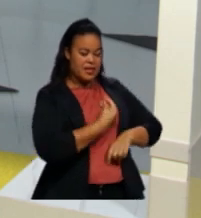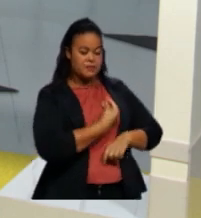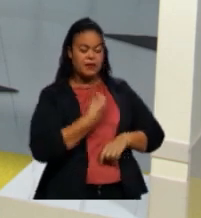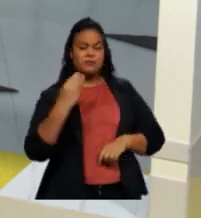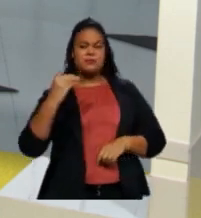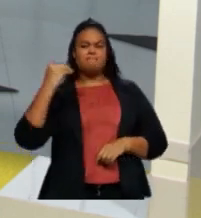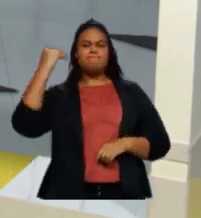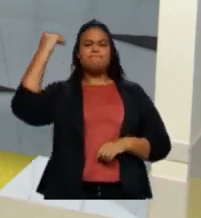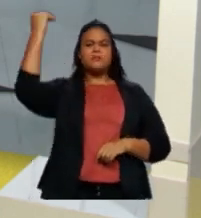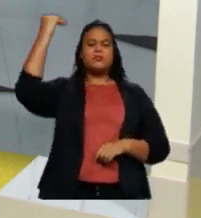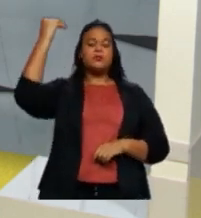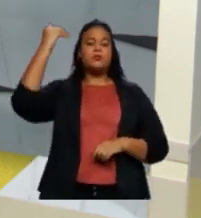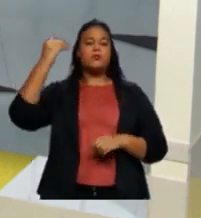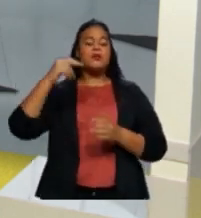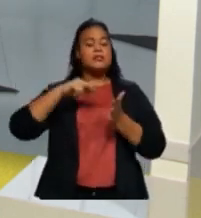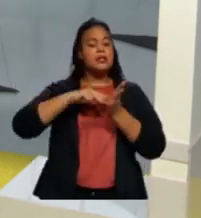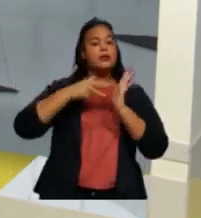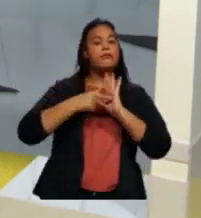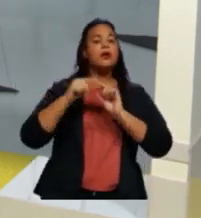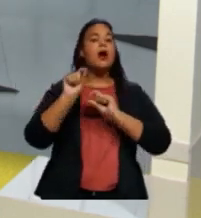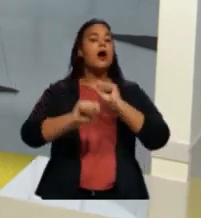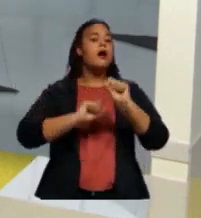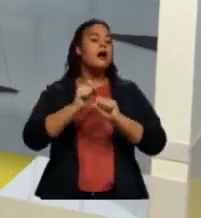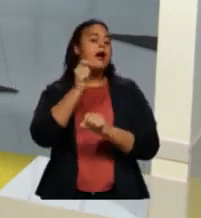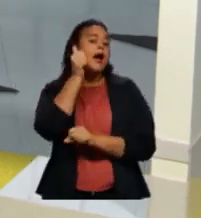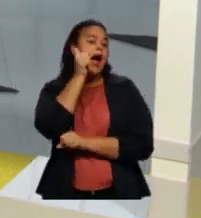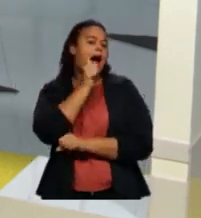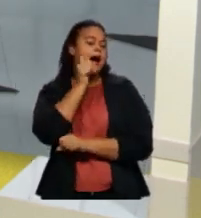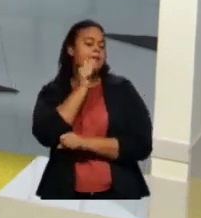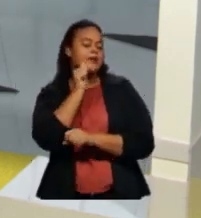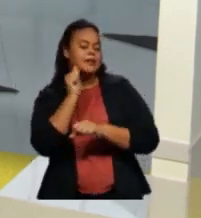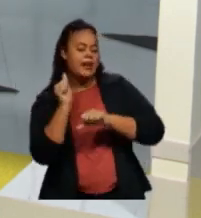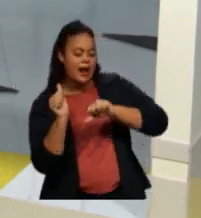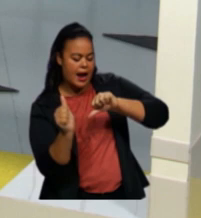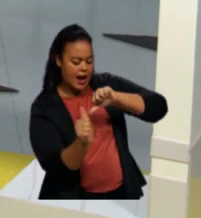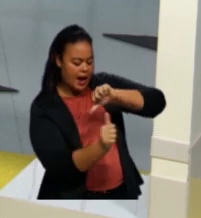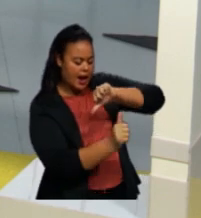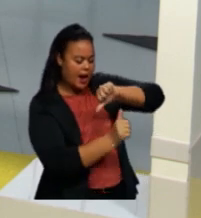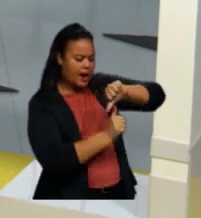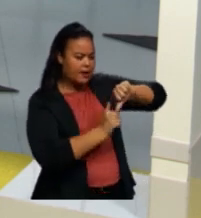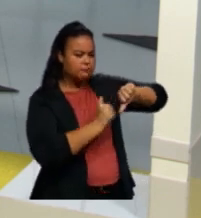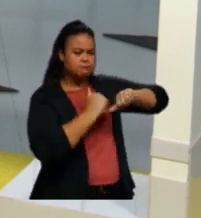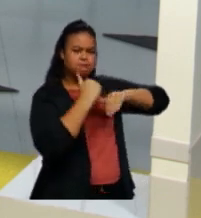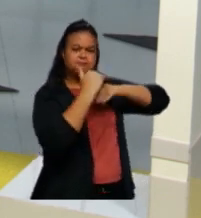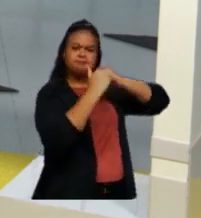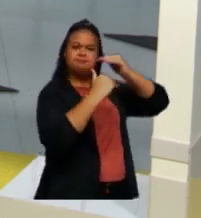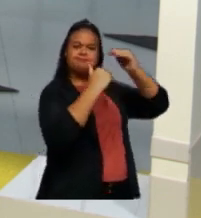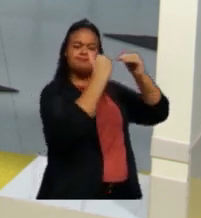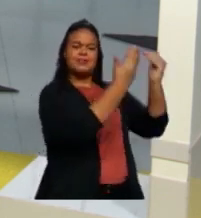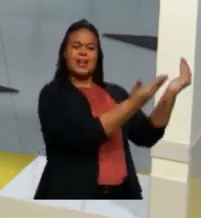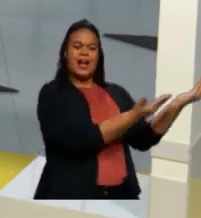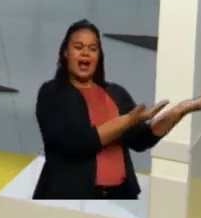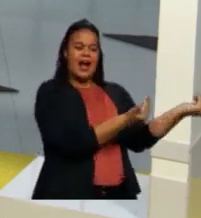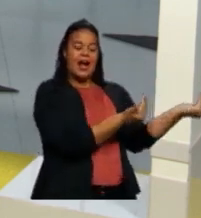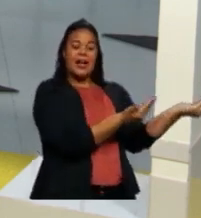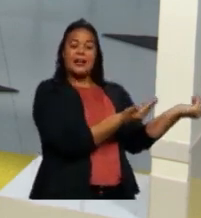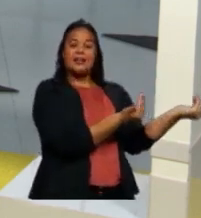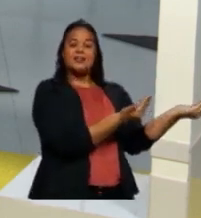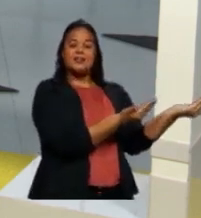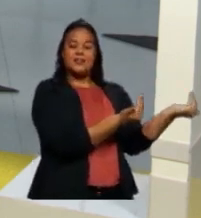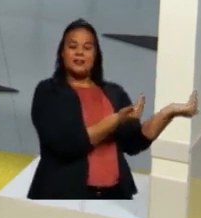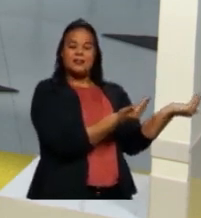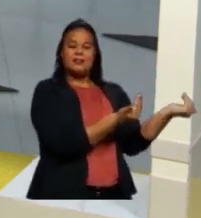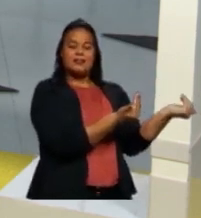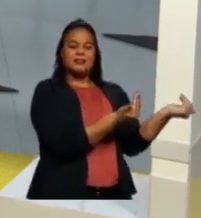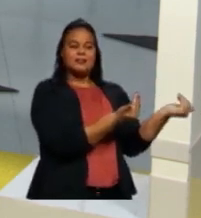menina, ela está chegando, ela está em transição que é a fase da adolescência, é o período de transição